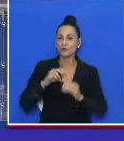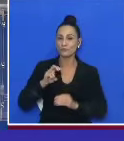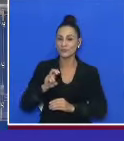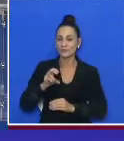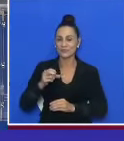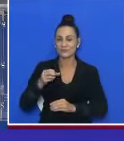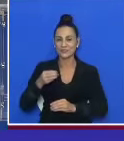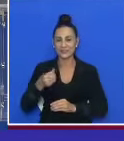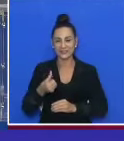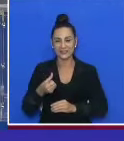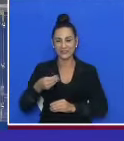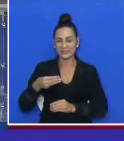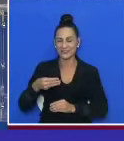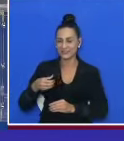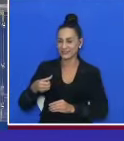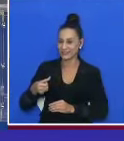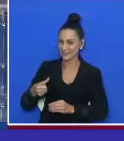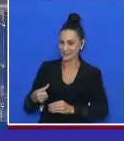concurso